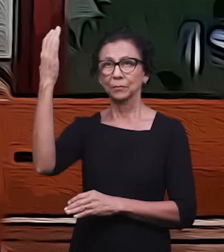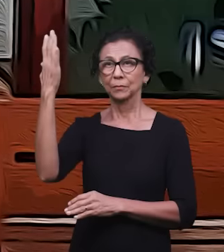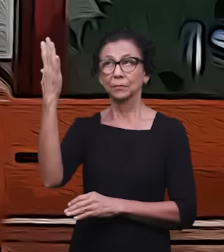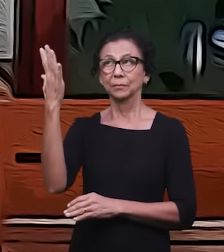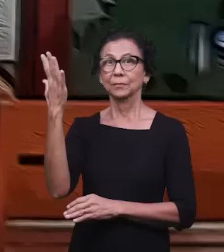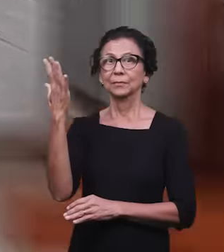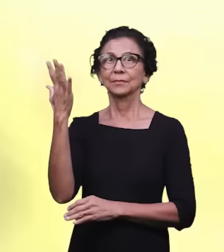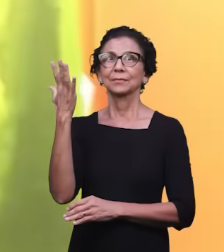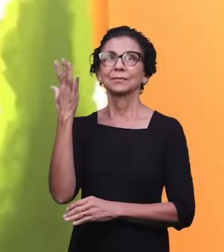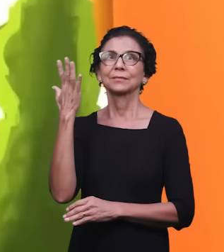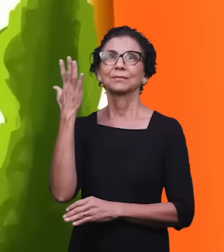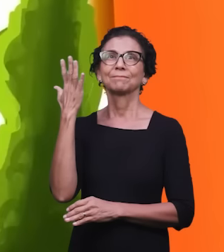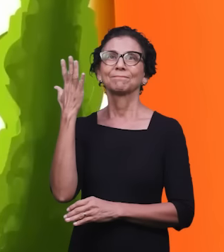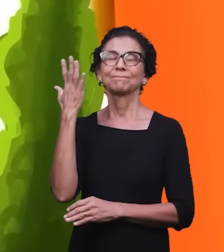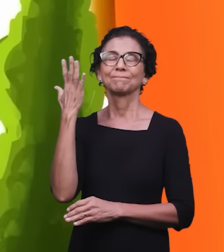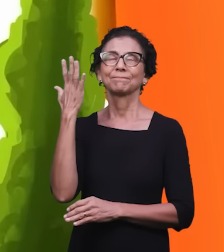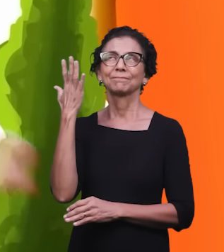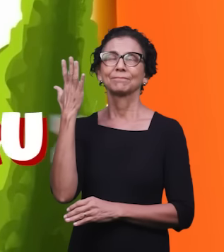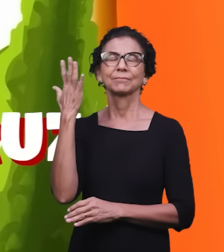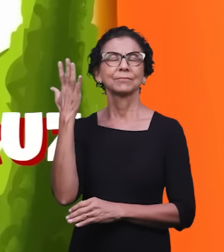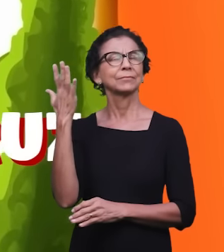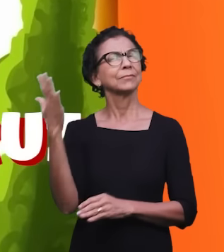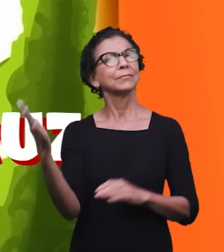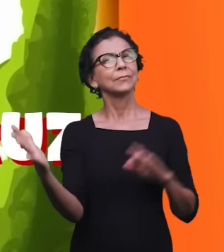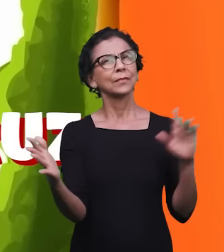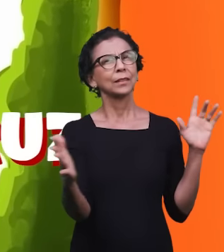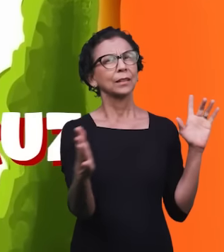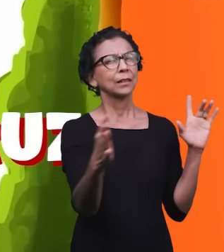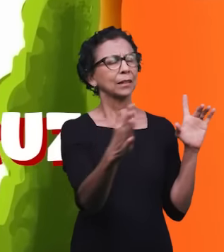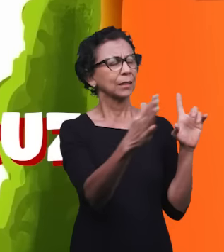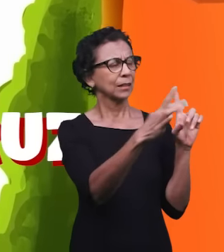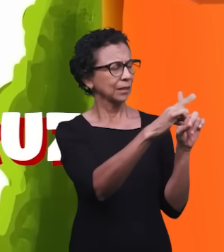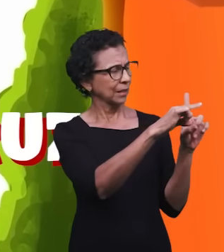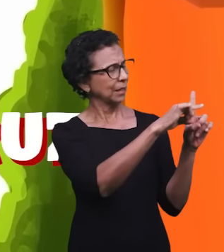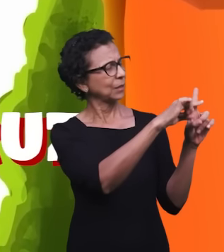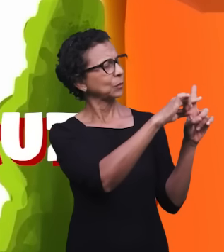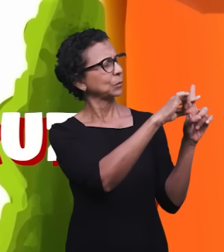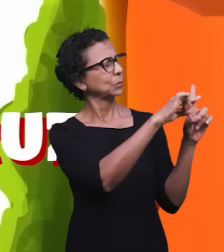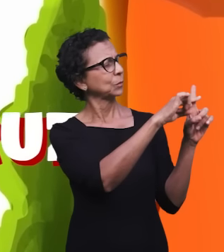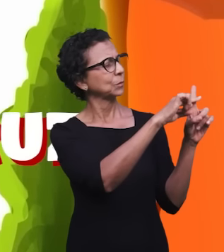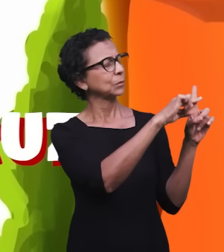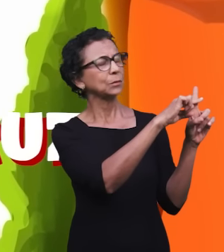reluz. Quando eu olho para a